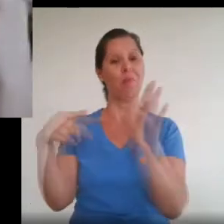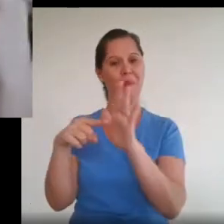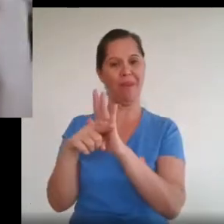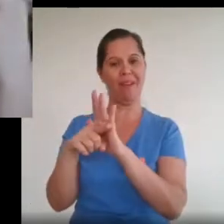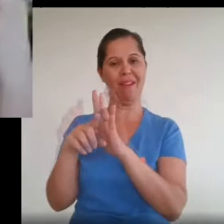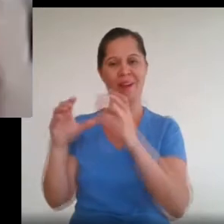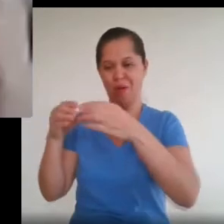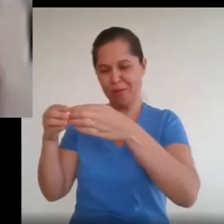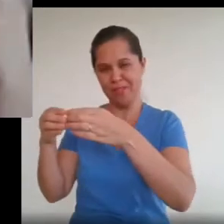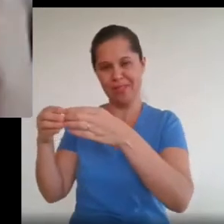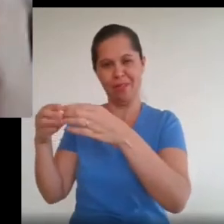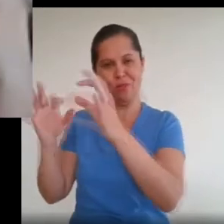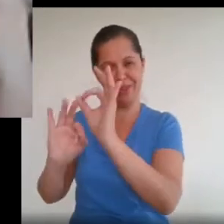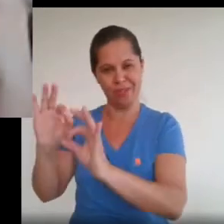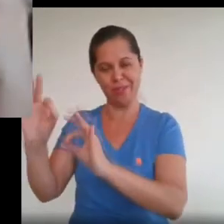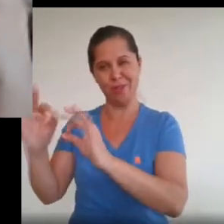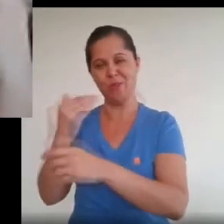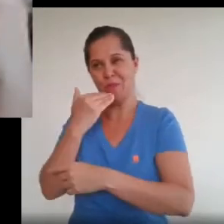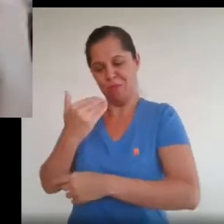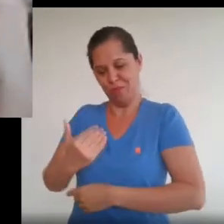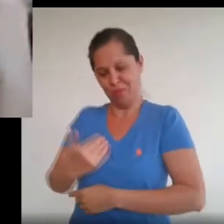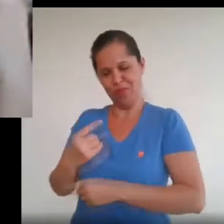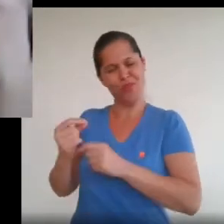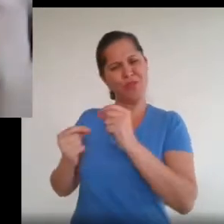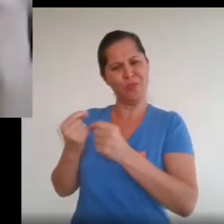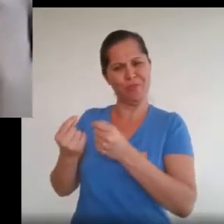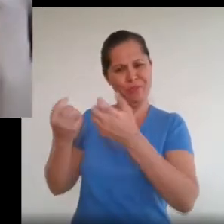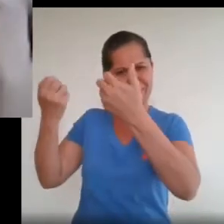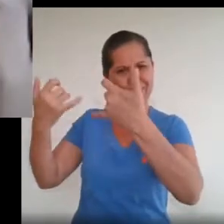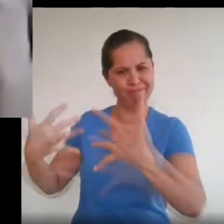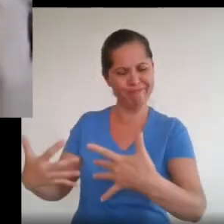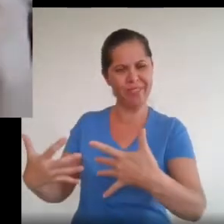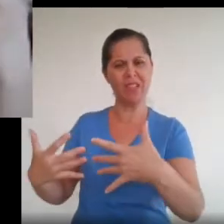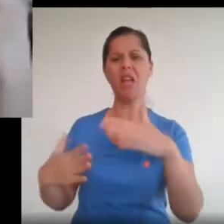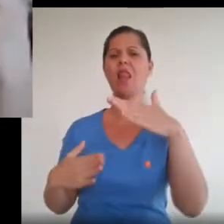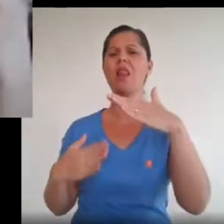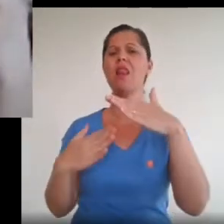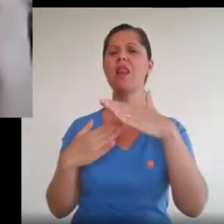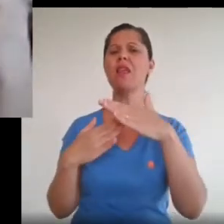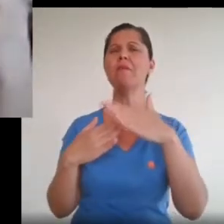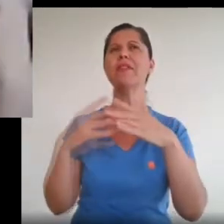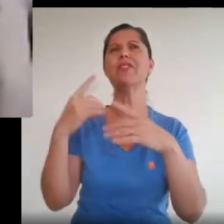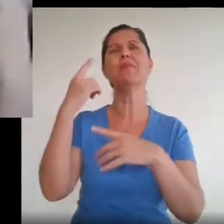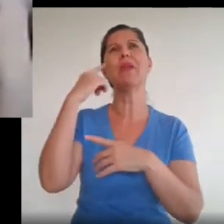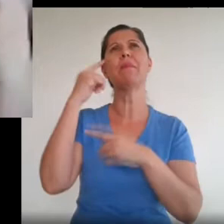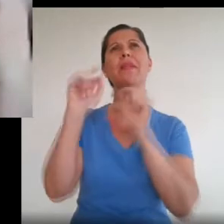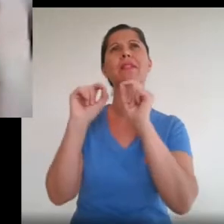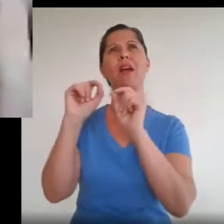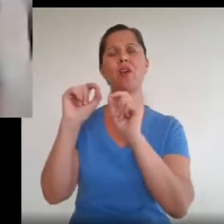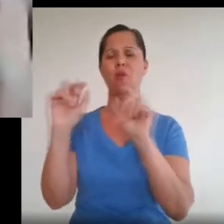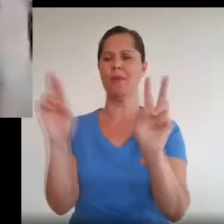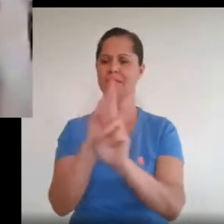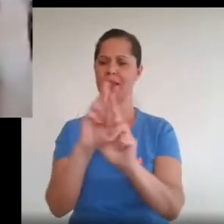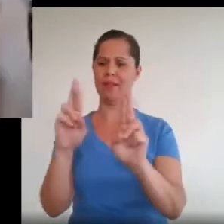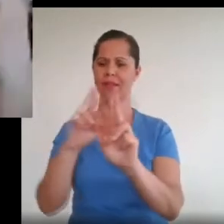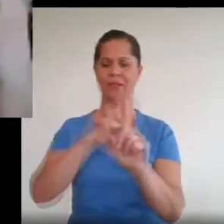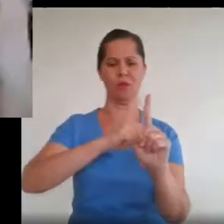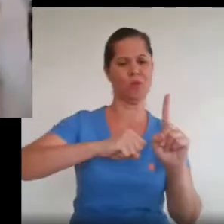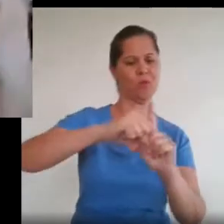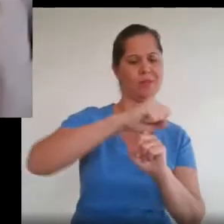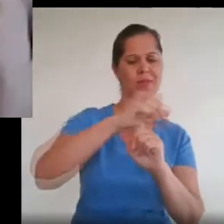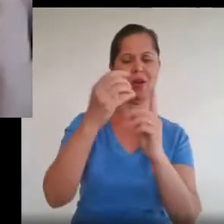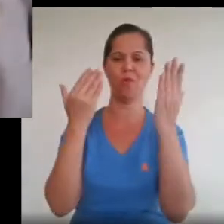perguntas da comissão organizadora desse evento. Qual é o limite, né, para pensar isto? E o limite